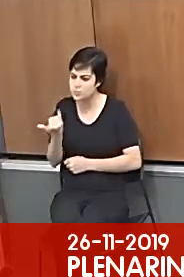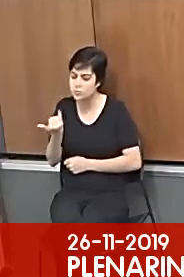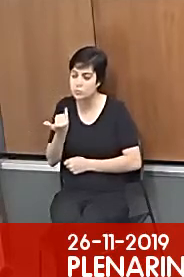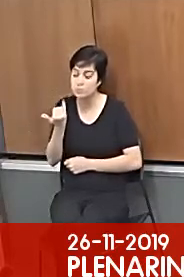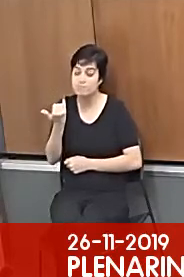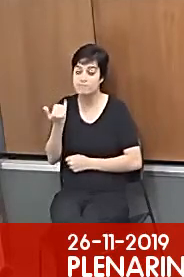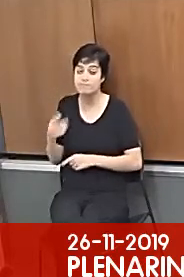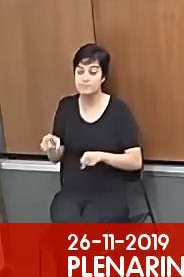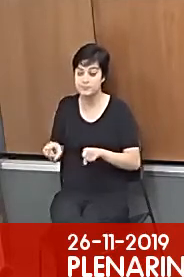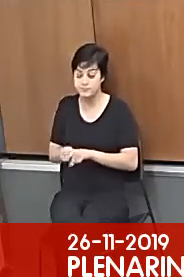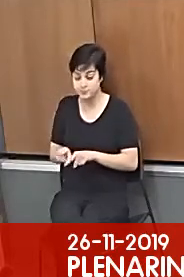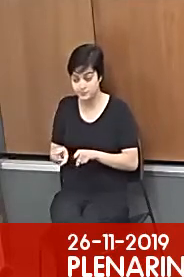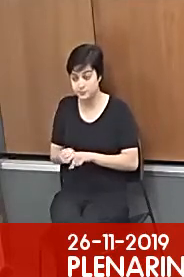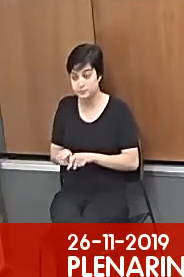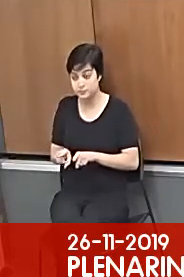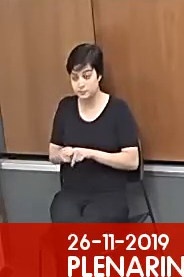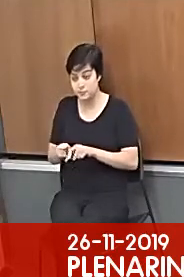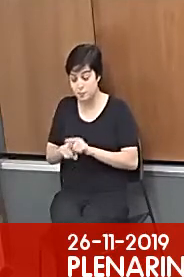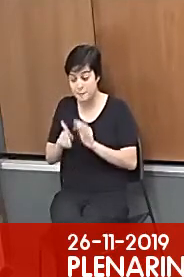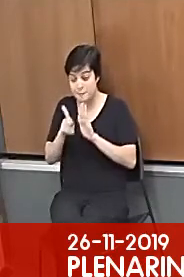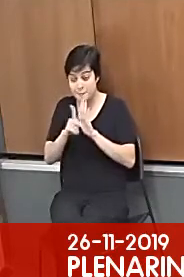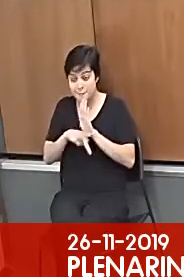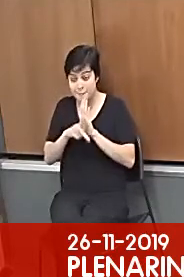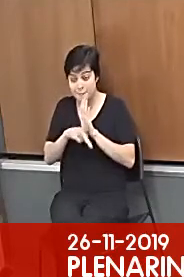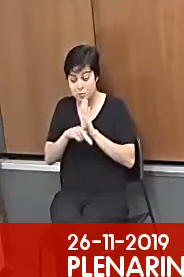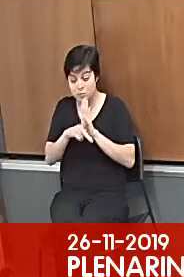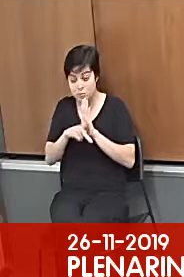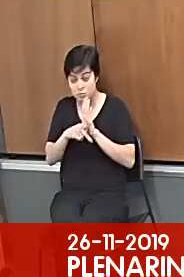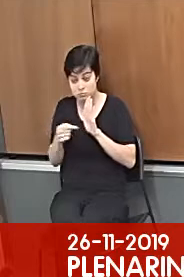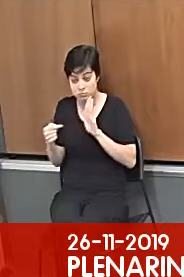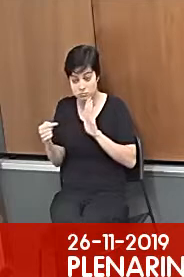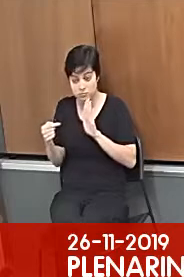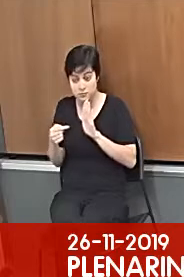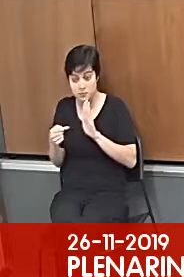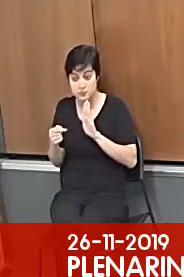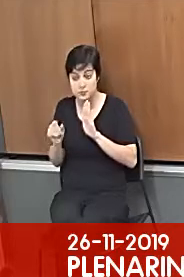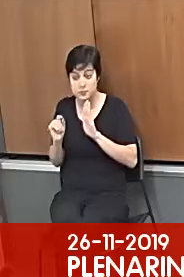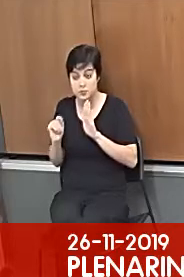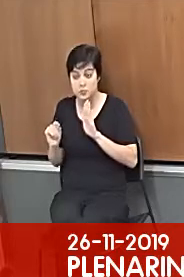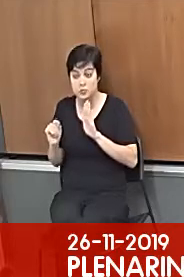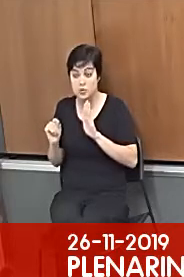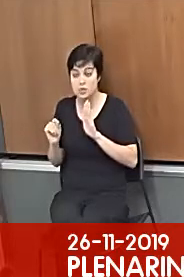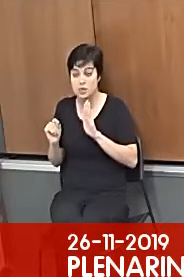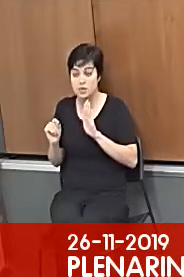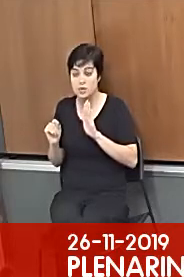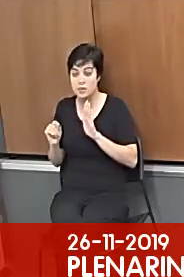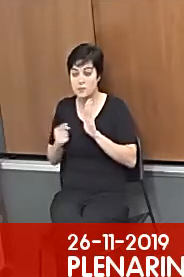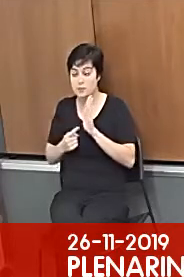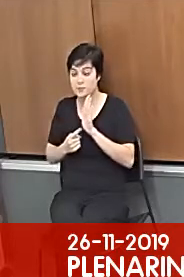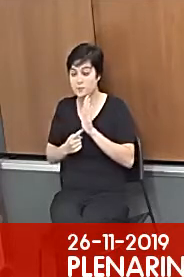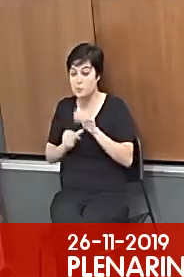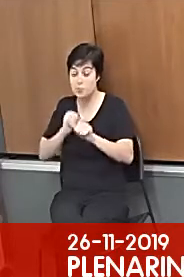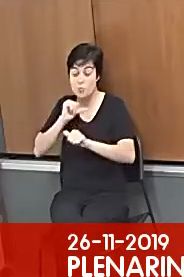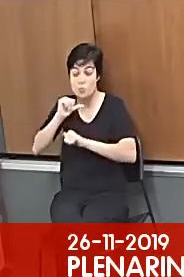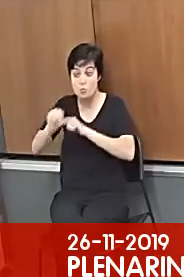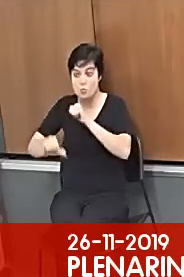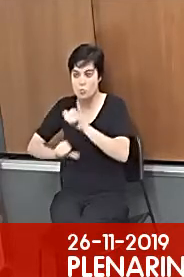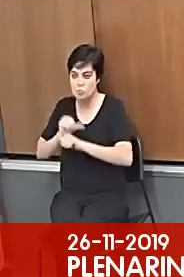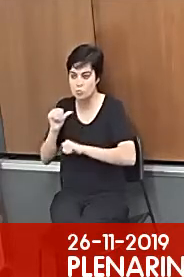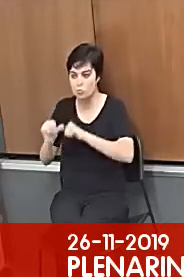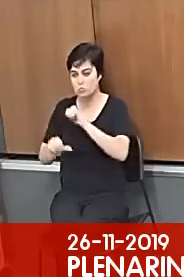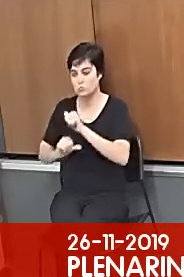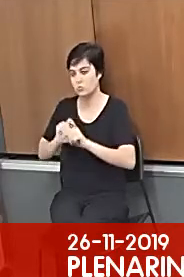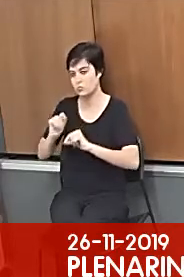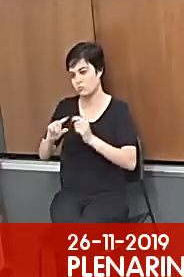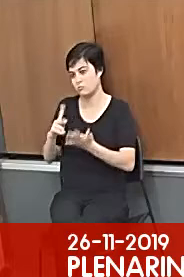ao mesmo tempo, projeto que repara um processo de exclusão histórica no